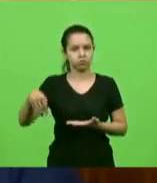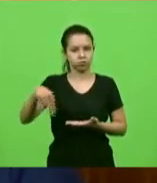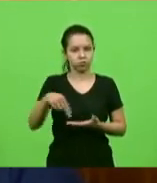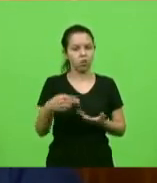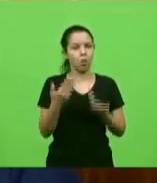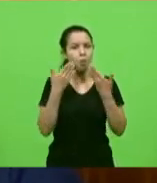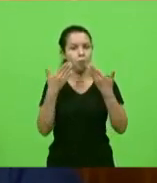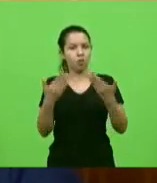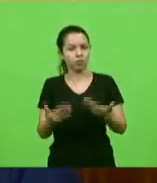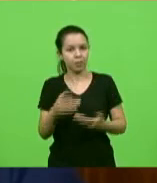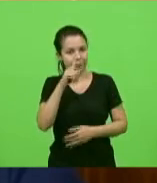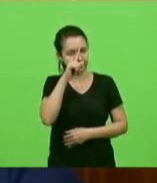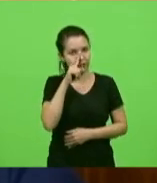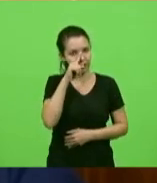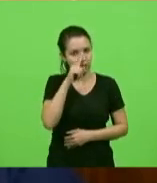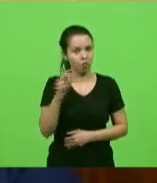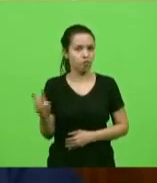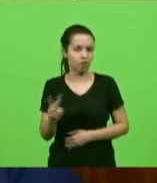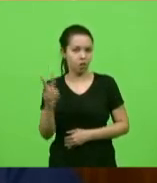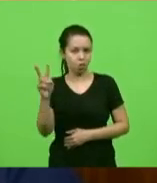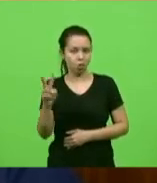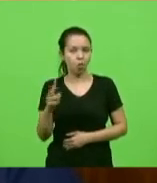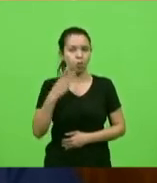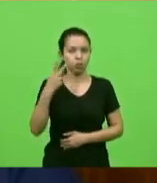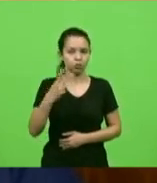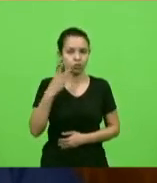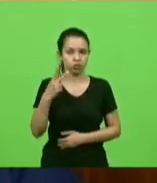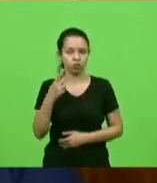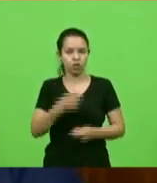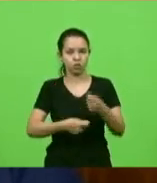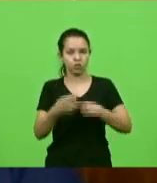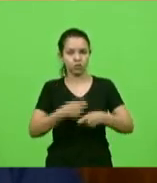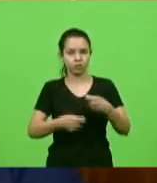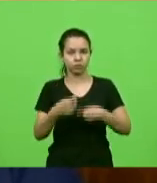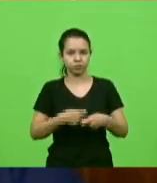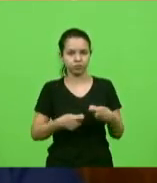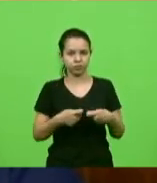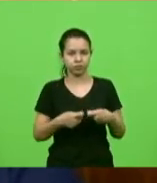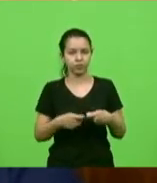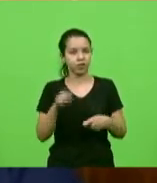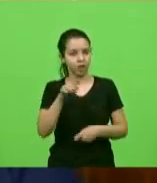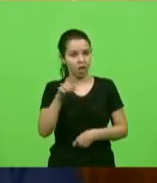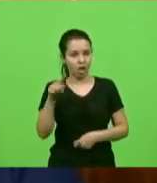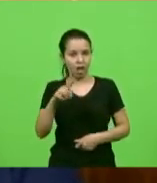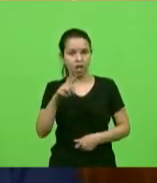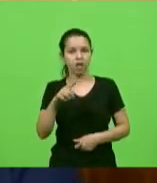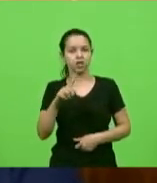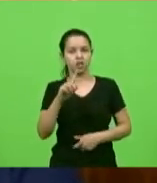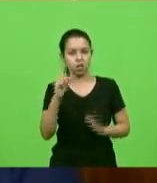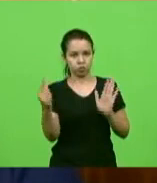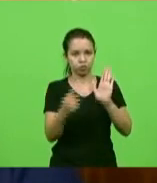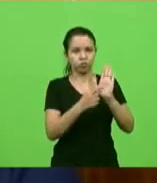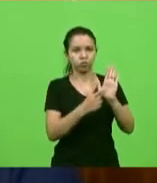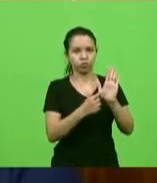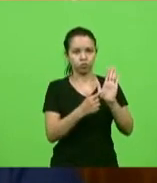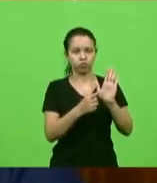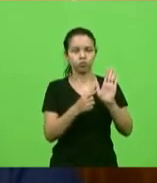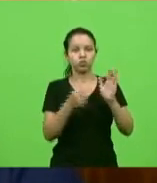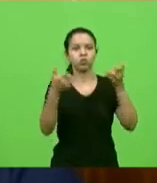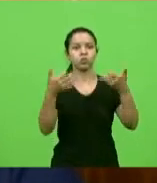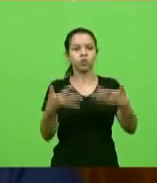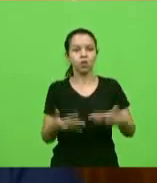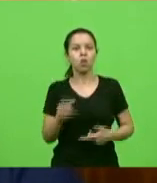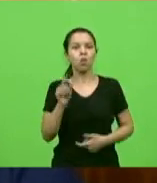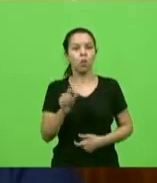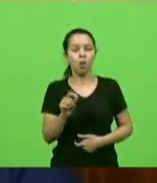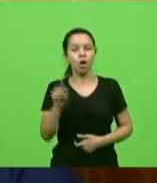a perigo os valores políticos administrativos. Sustentam os denunciantes que Carlos Moisés da Silva,